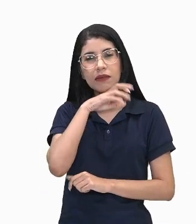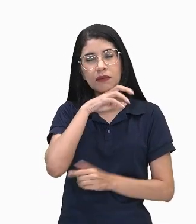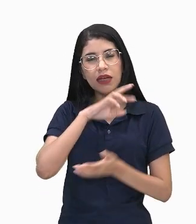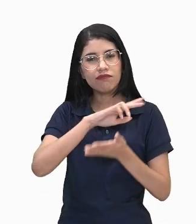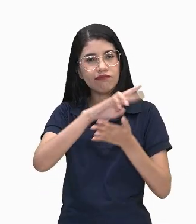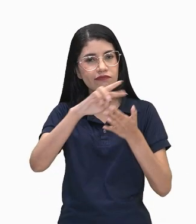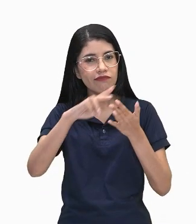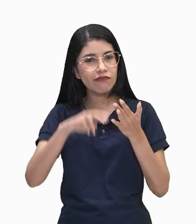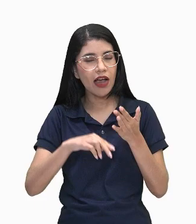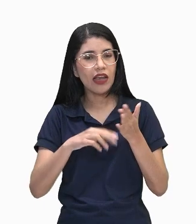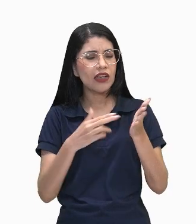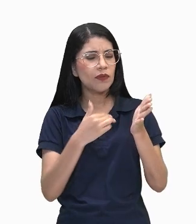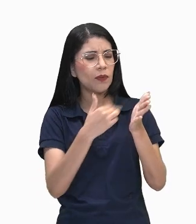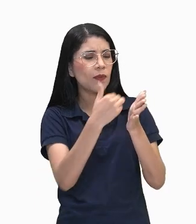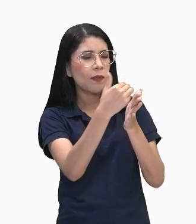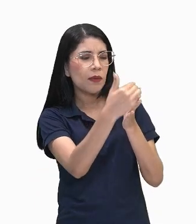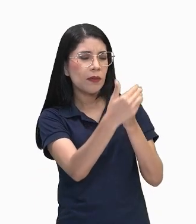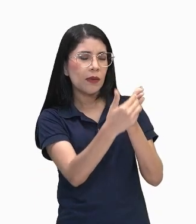foram pintados